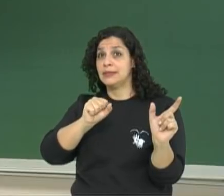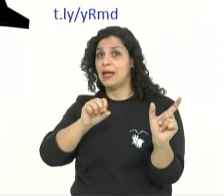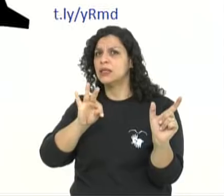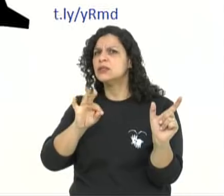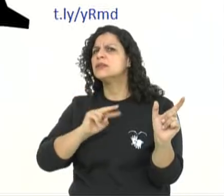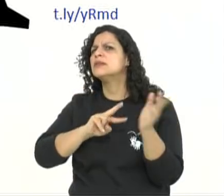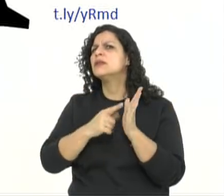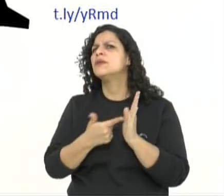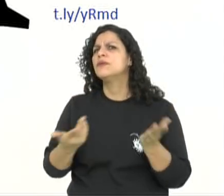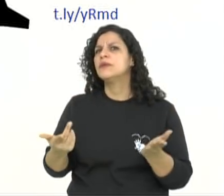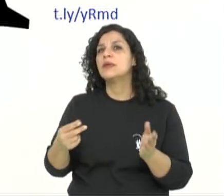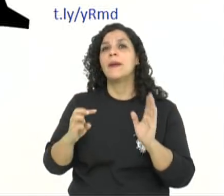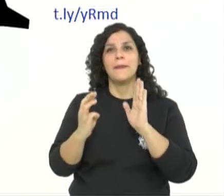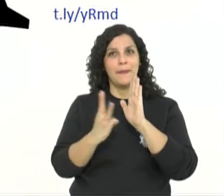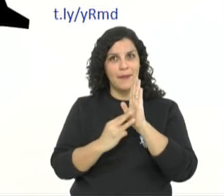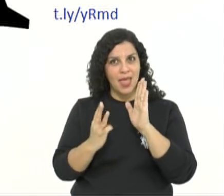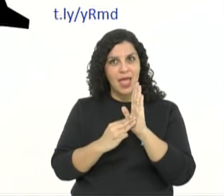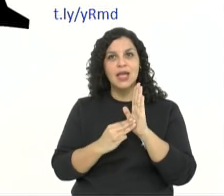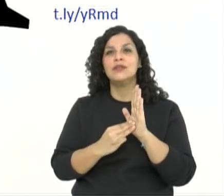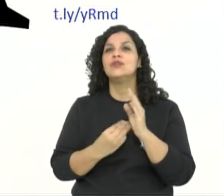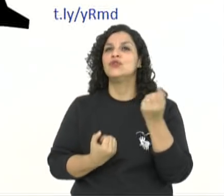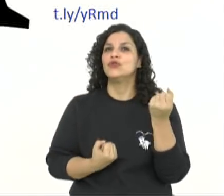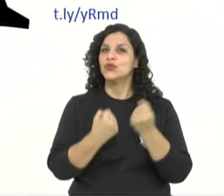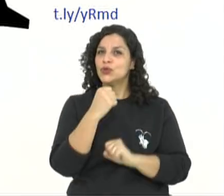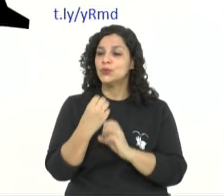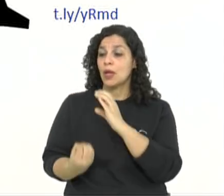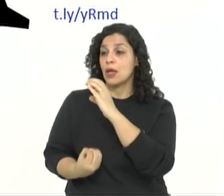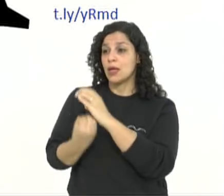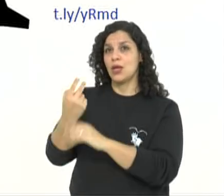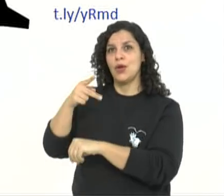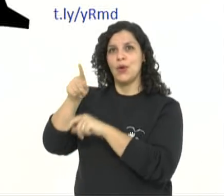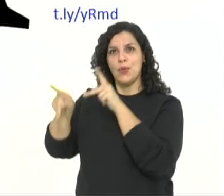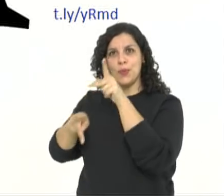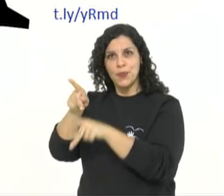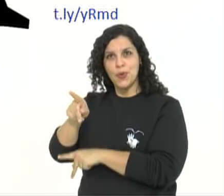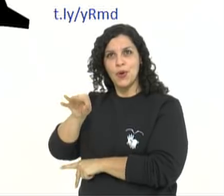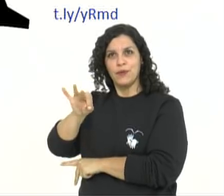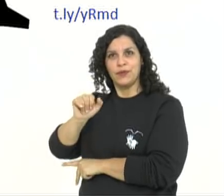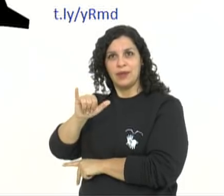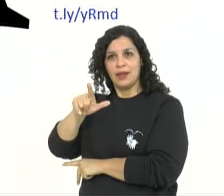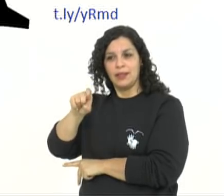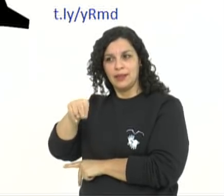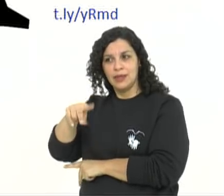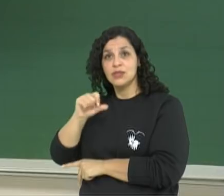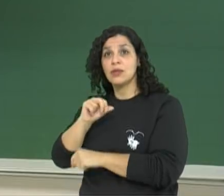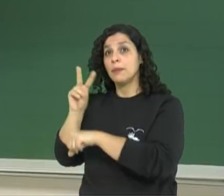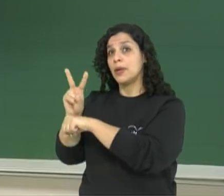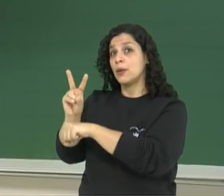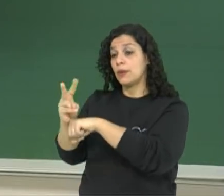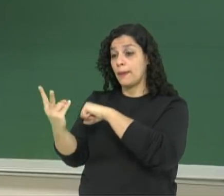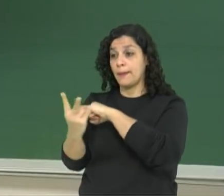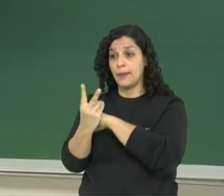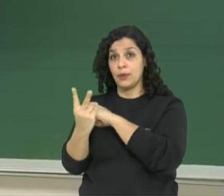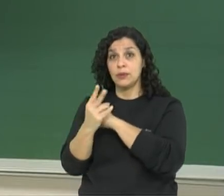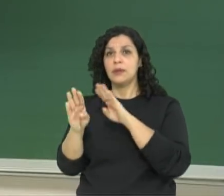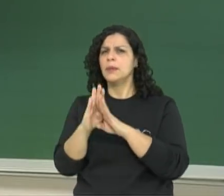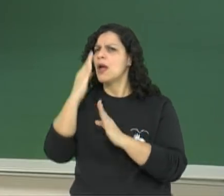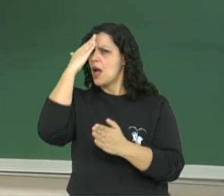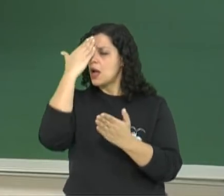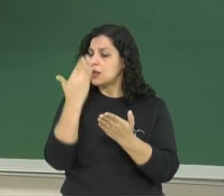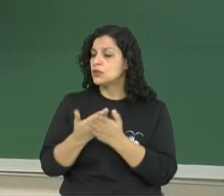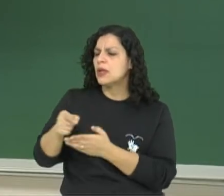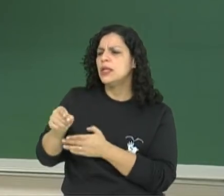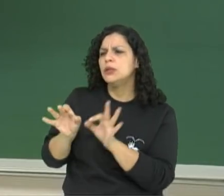Olha só, é o método de luta criado pelos tailandeses para sua proteção. E acredita-se que a